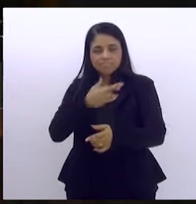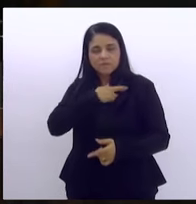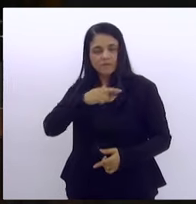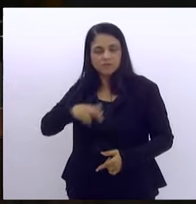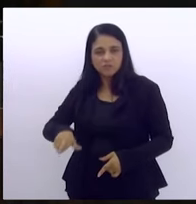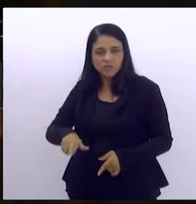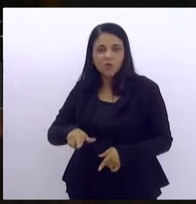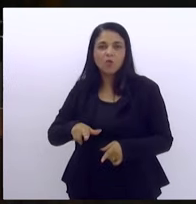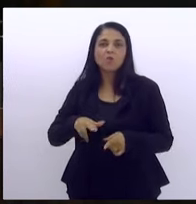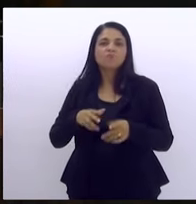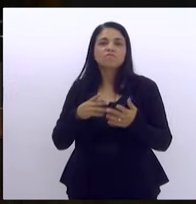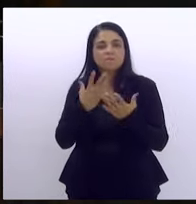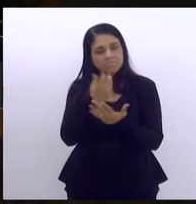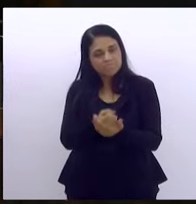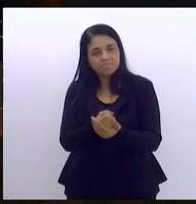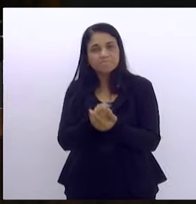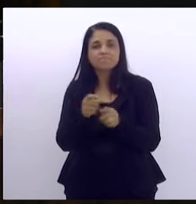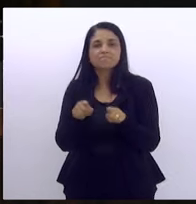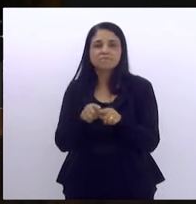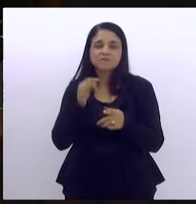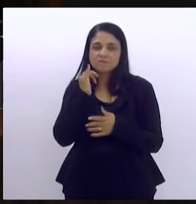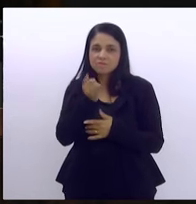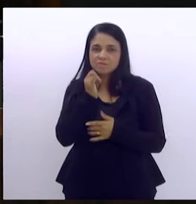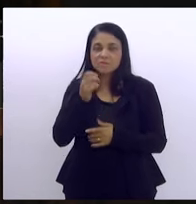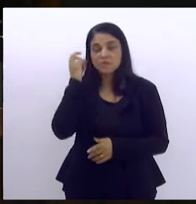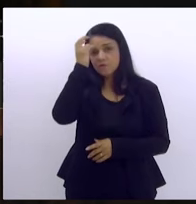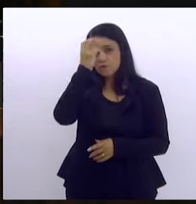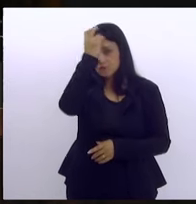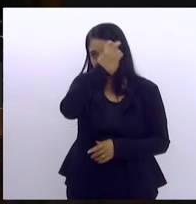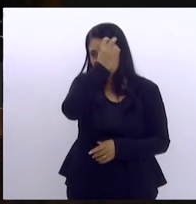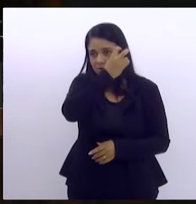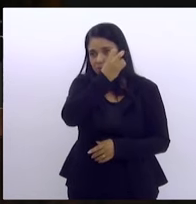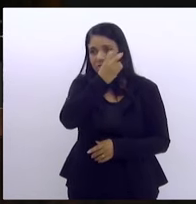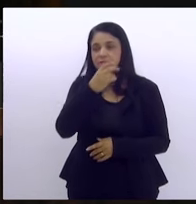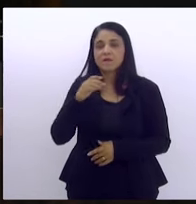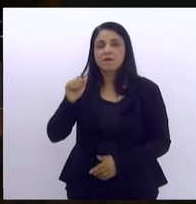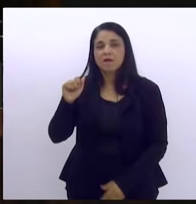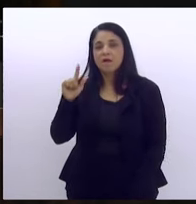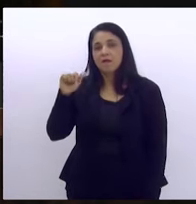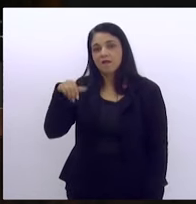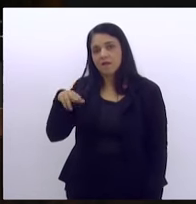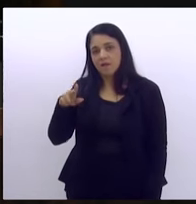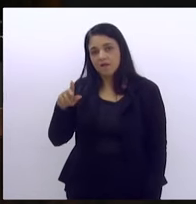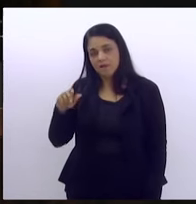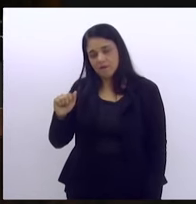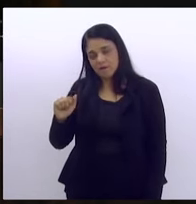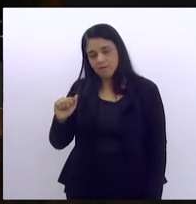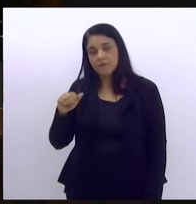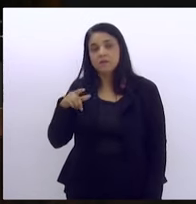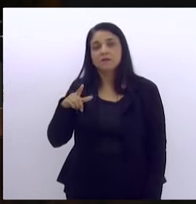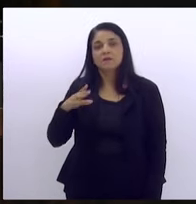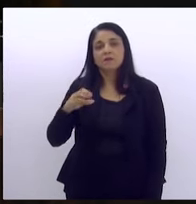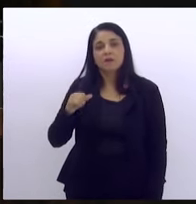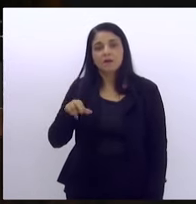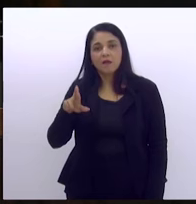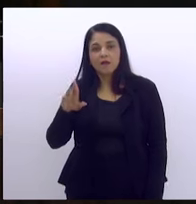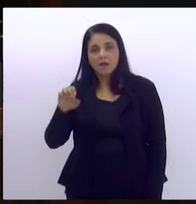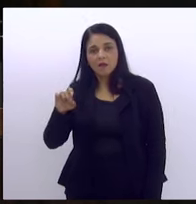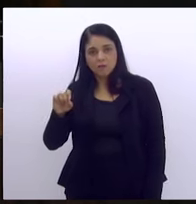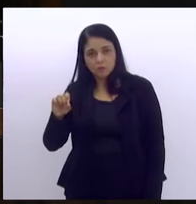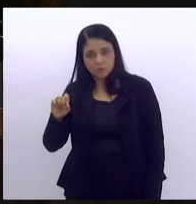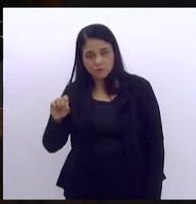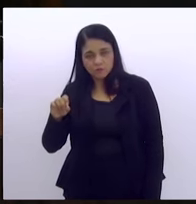nacional, favorável. Relatores, deputados Verônica Lima, Alan Lopes e Carlos Mink. Em